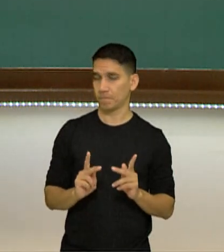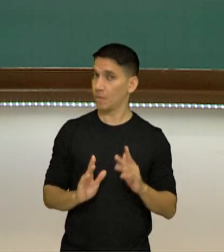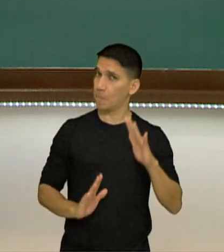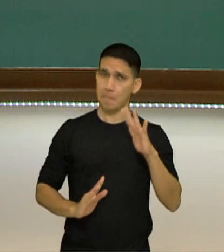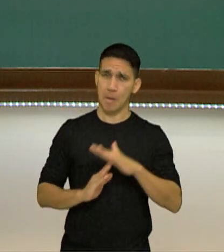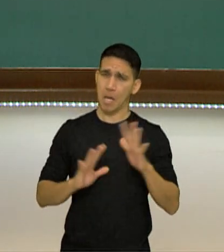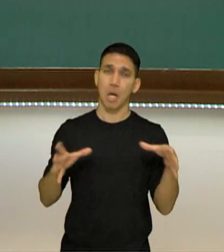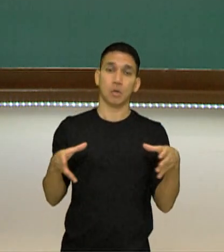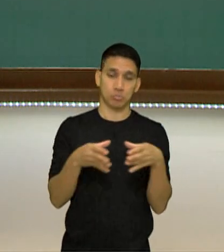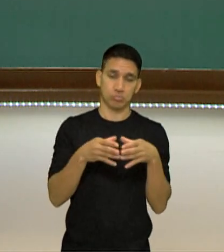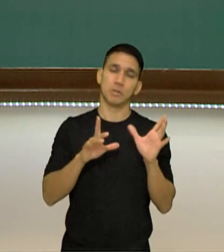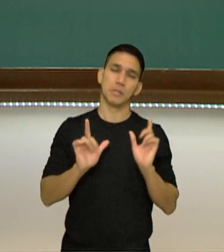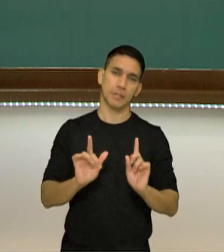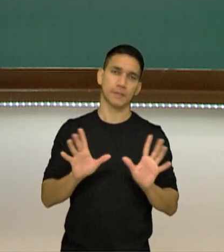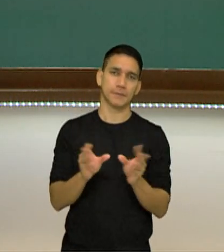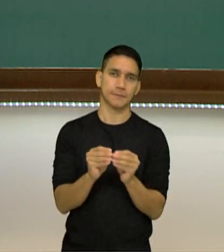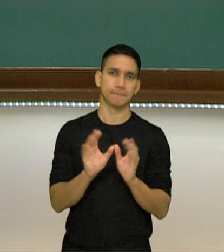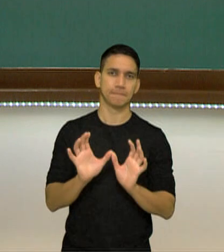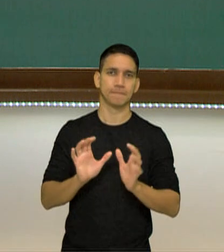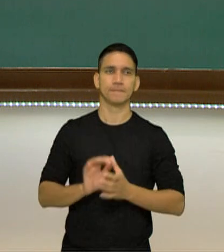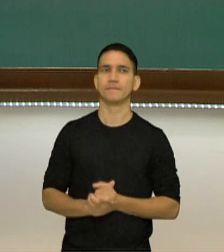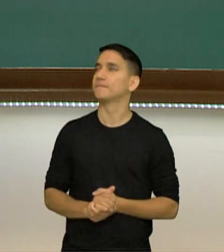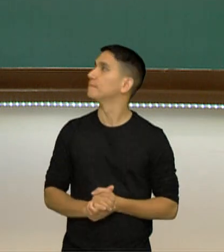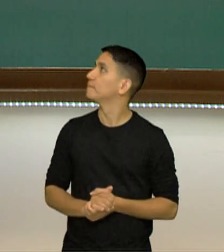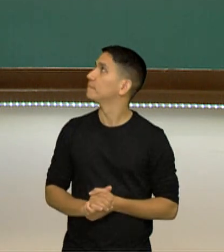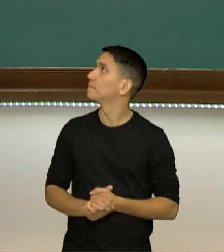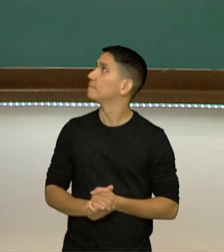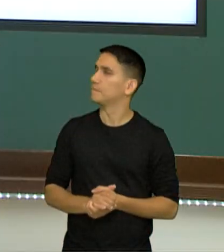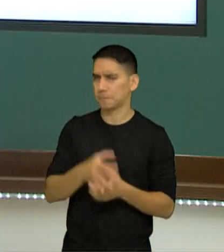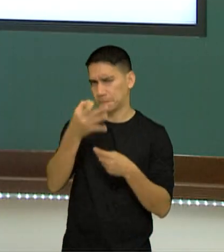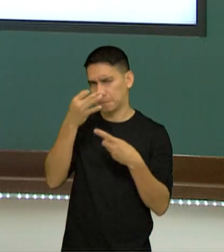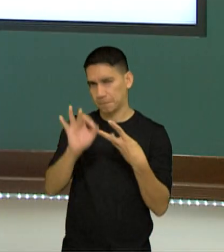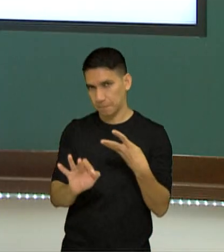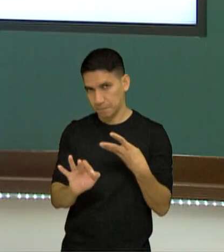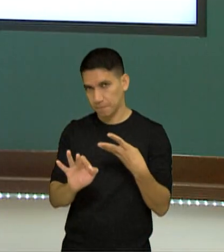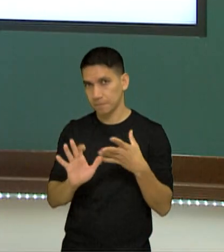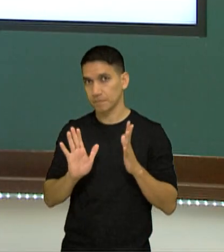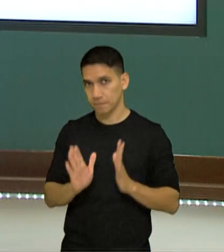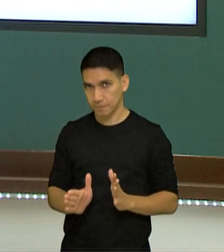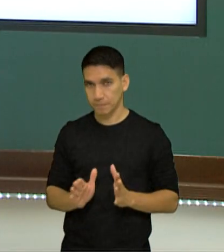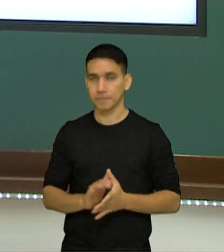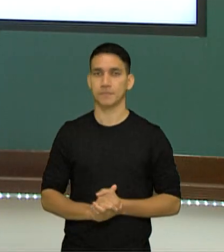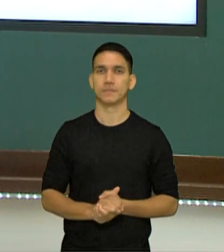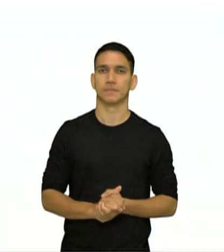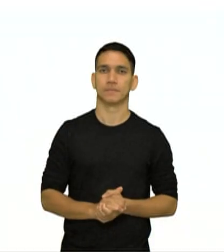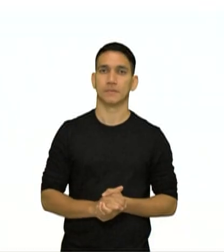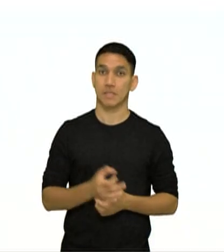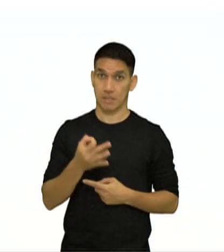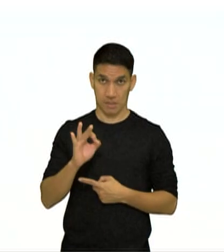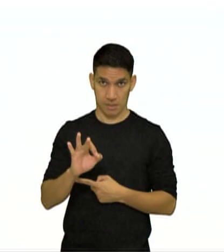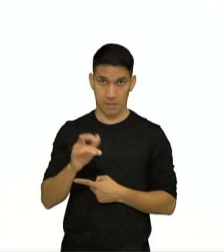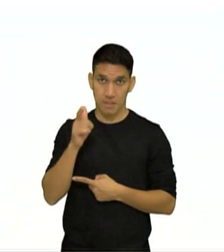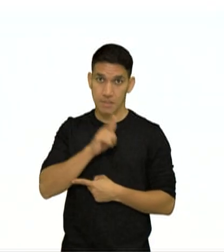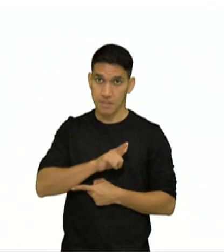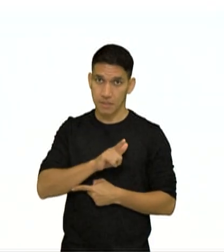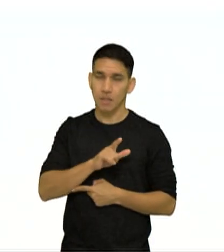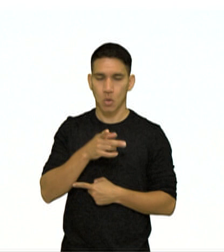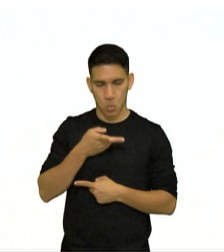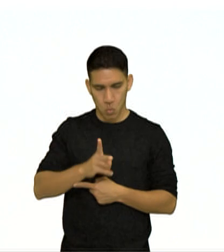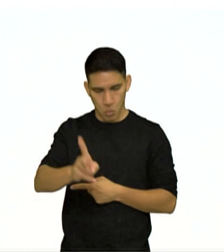máximo que a gente conseguiu juntar um confere a resposta minha tá tudo certo